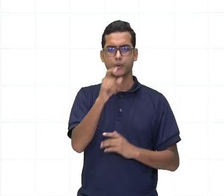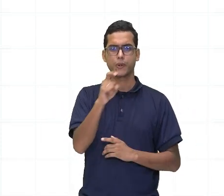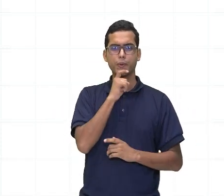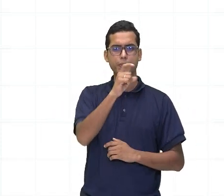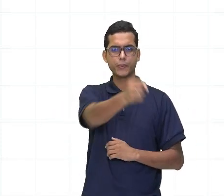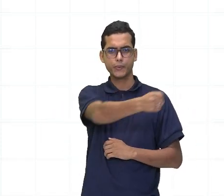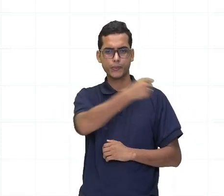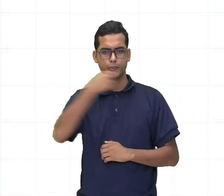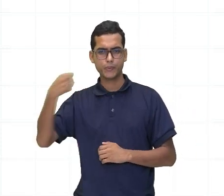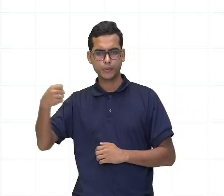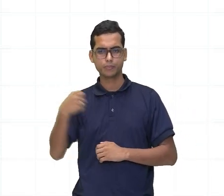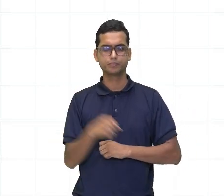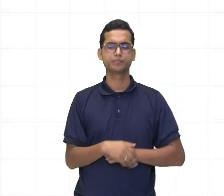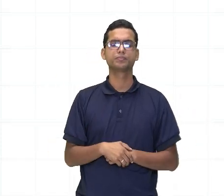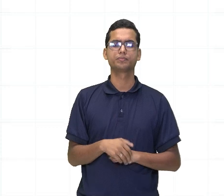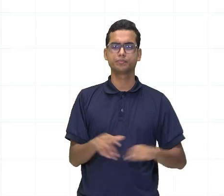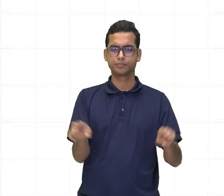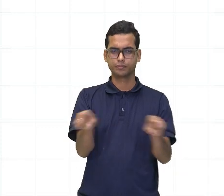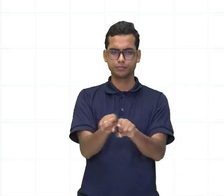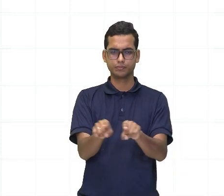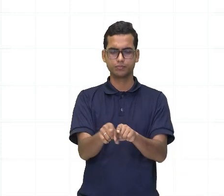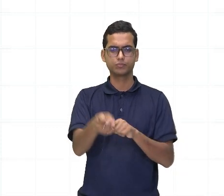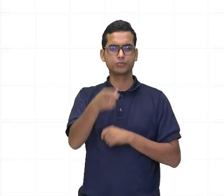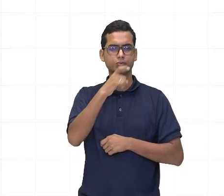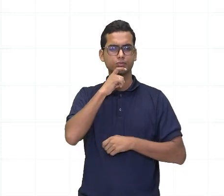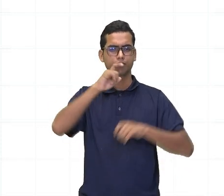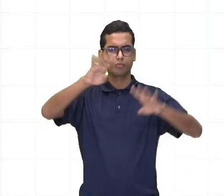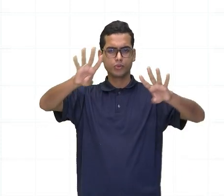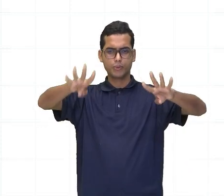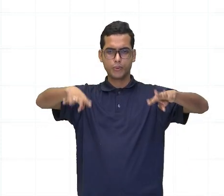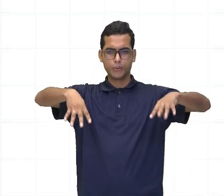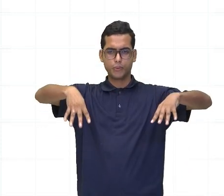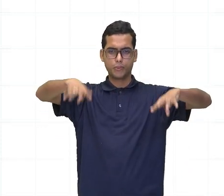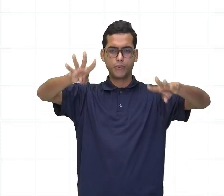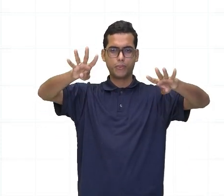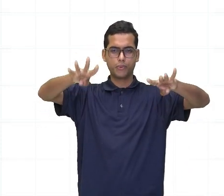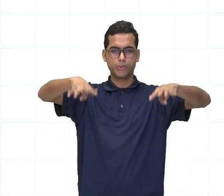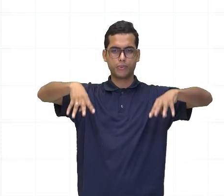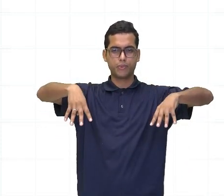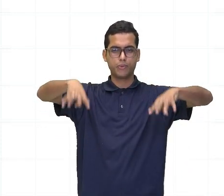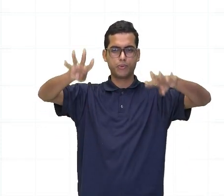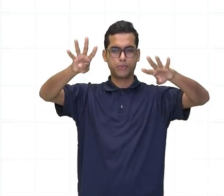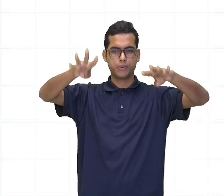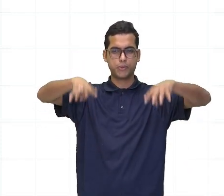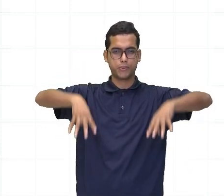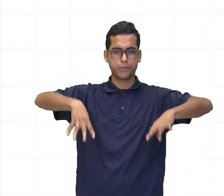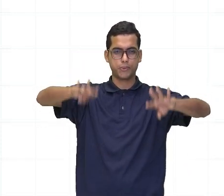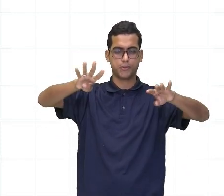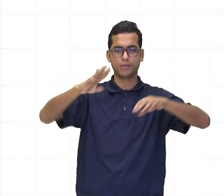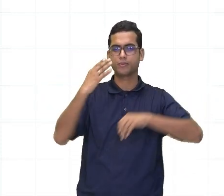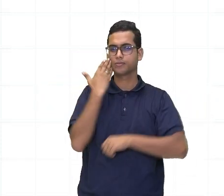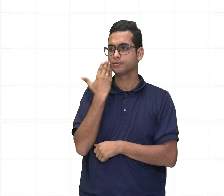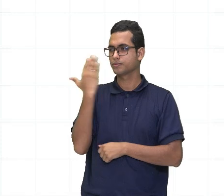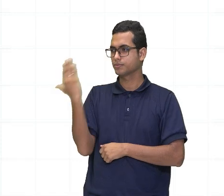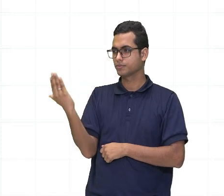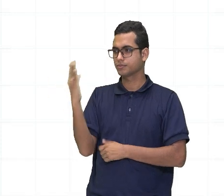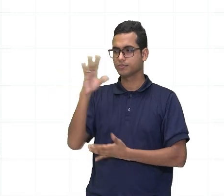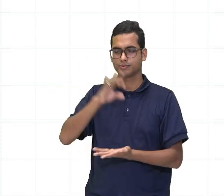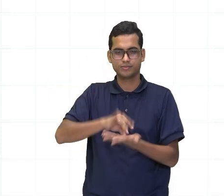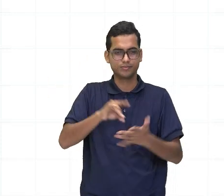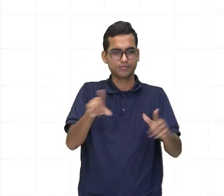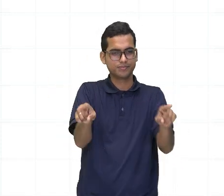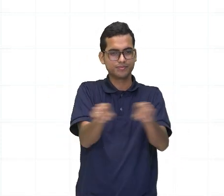né, e do ar-condicionado. Lembrando, né, os princípios lá da termodinâmica, que